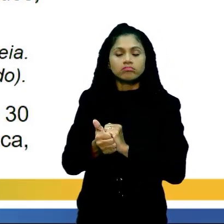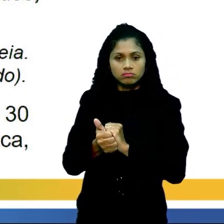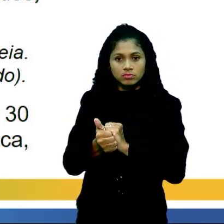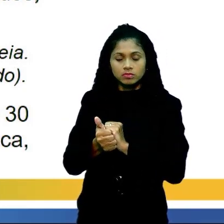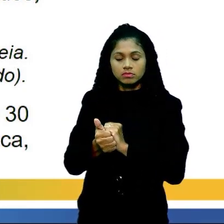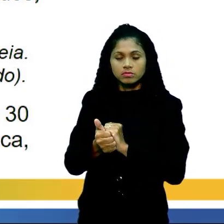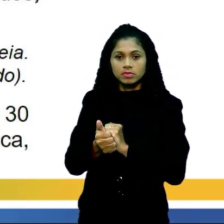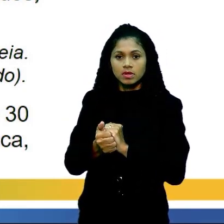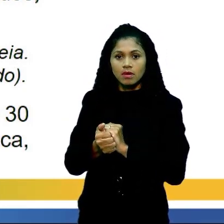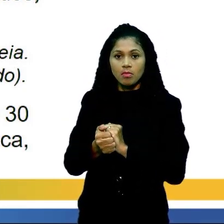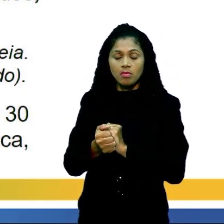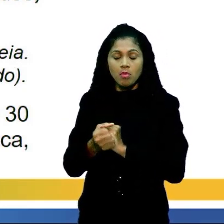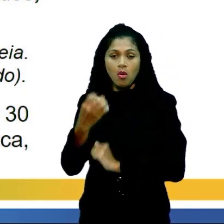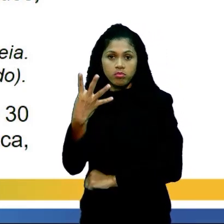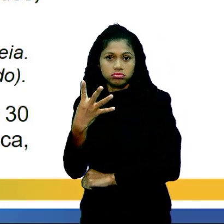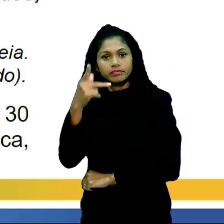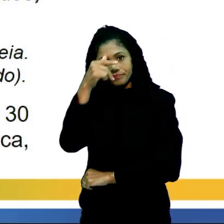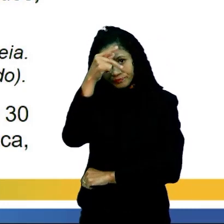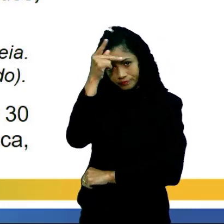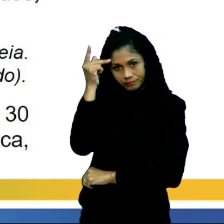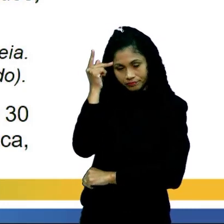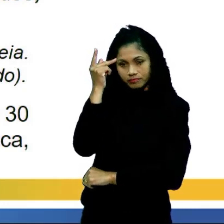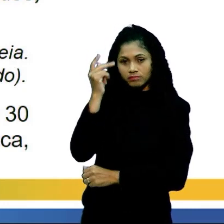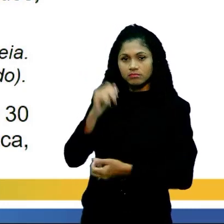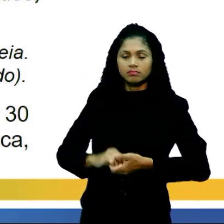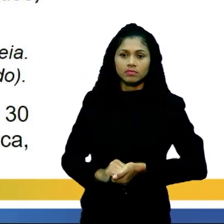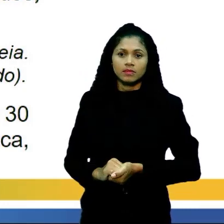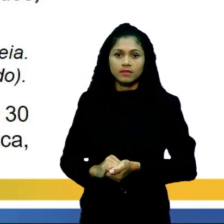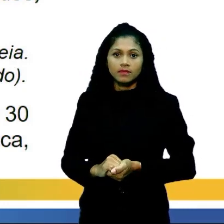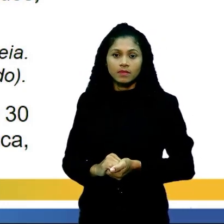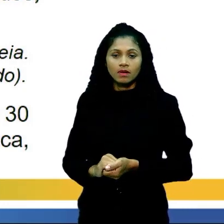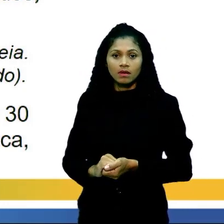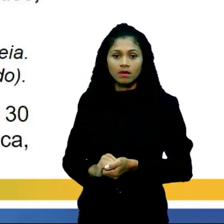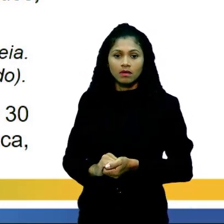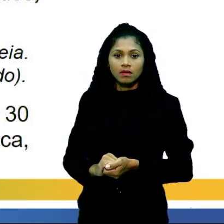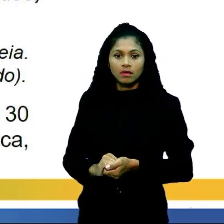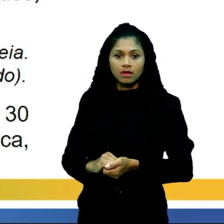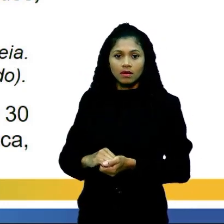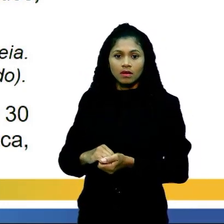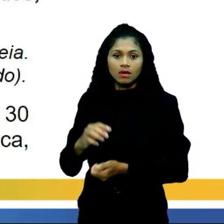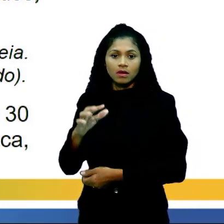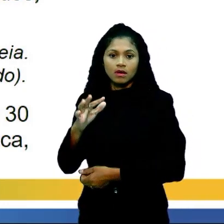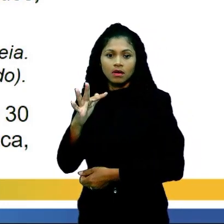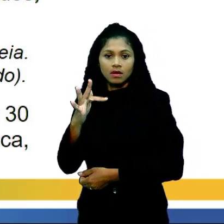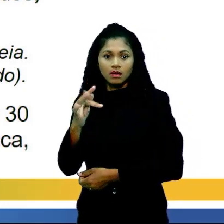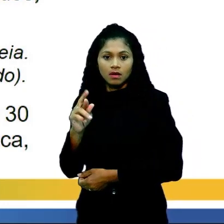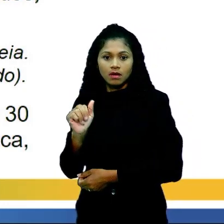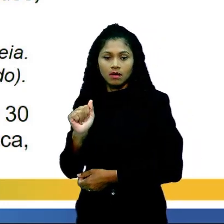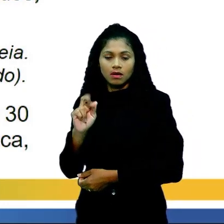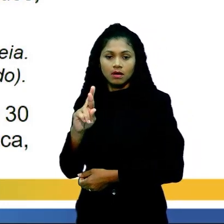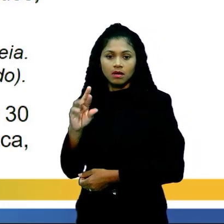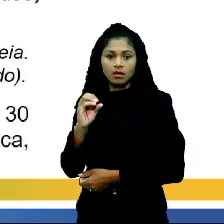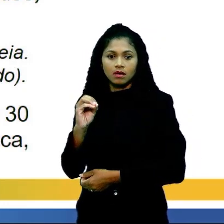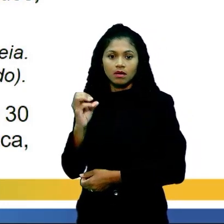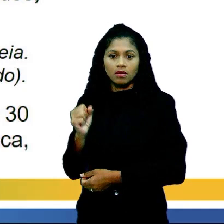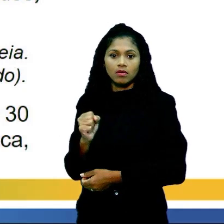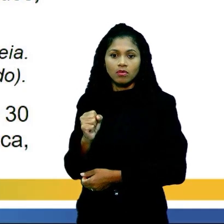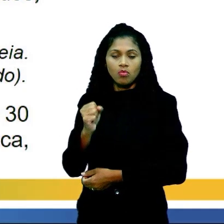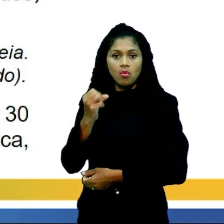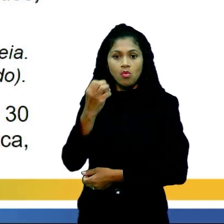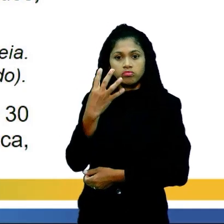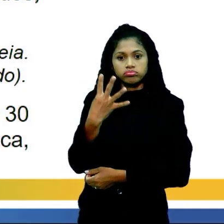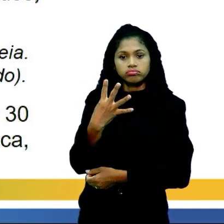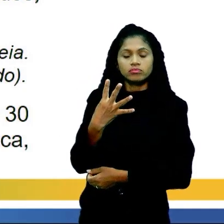para 4 pessoas. Para a farofa, calcule 4 colheres de sopa por convidado.